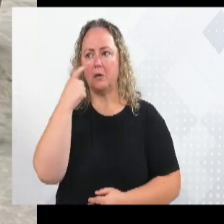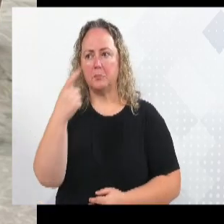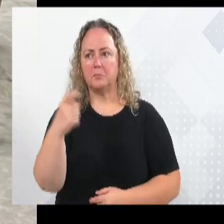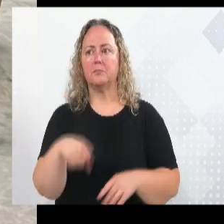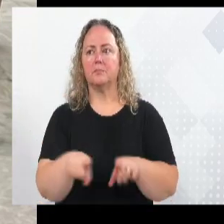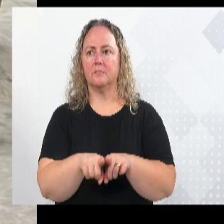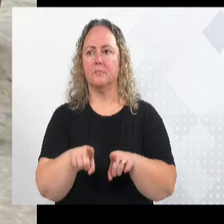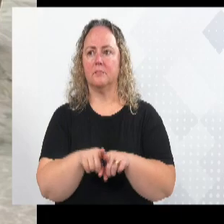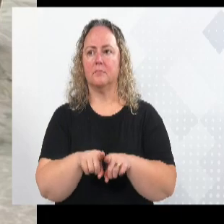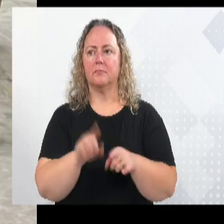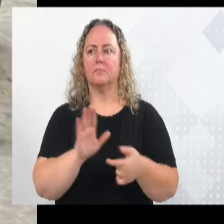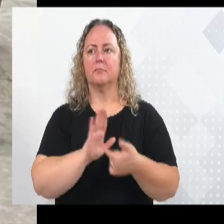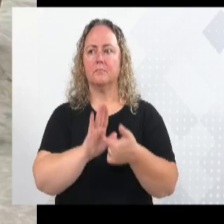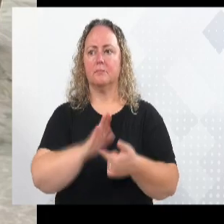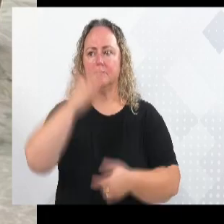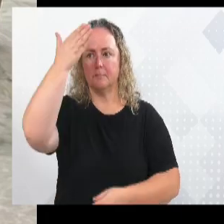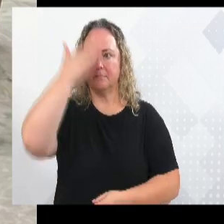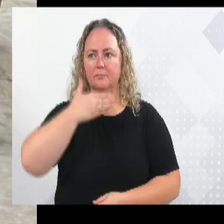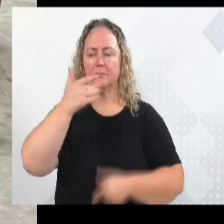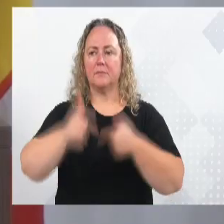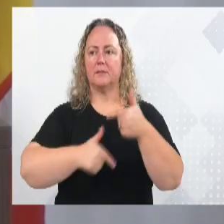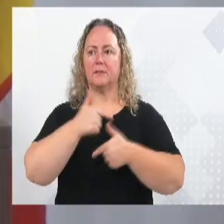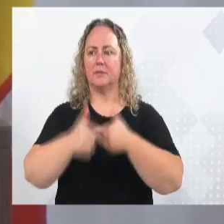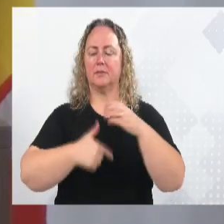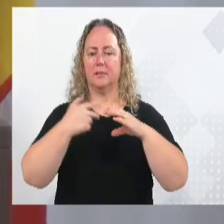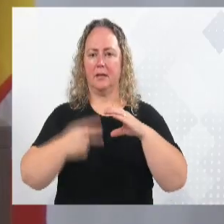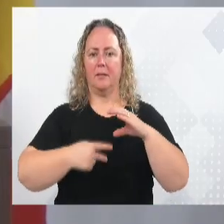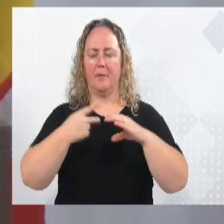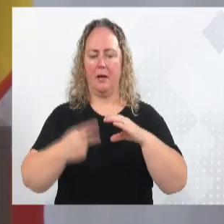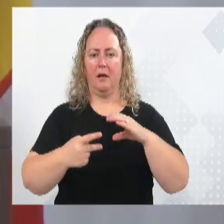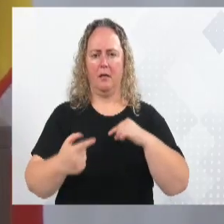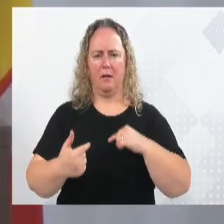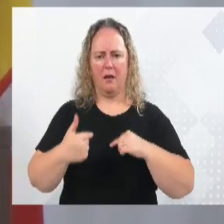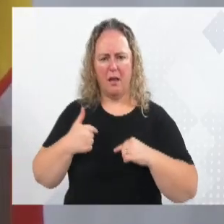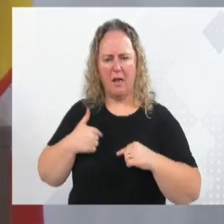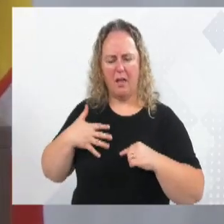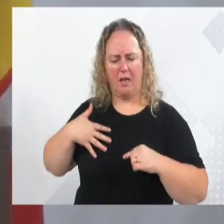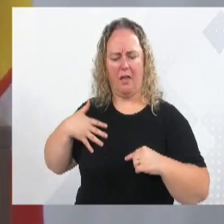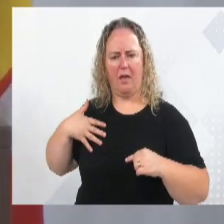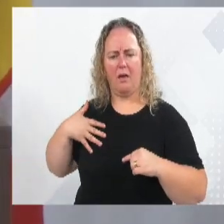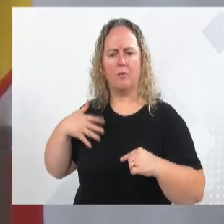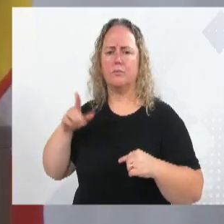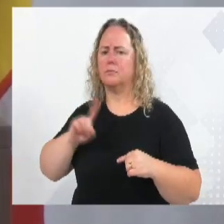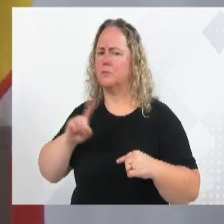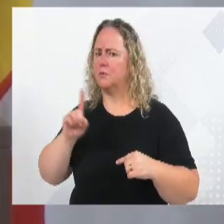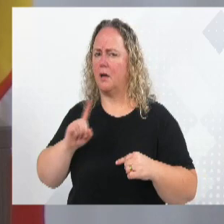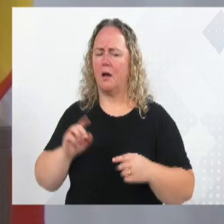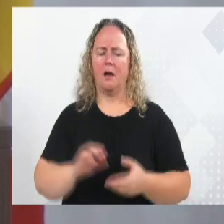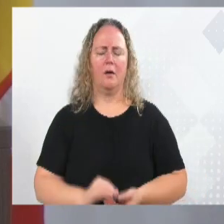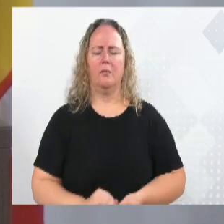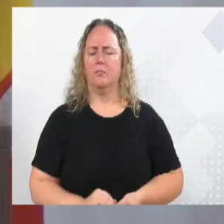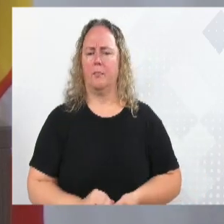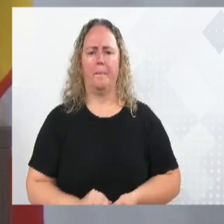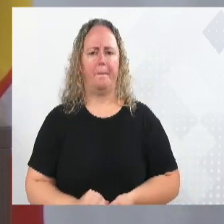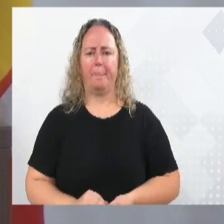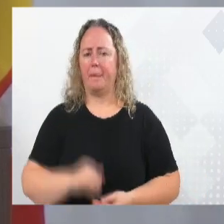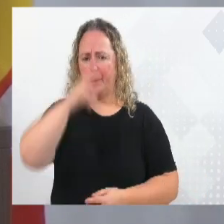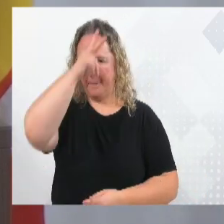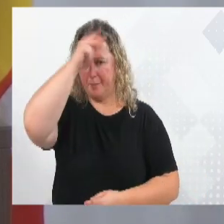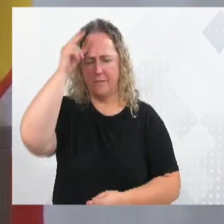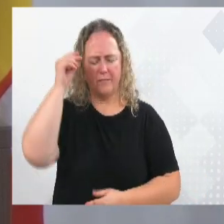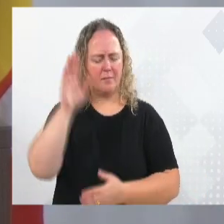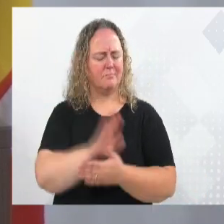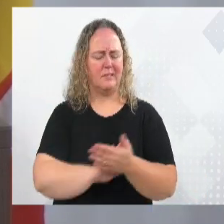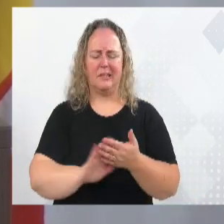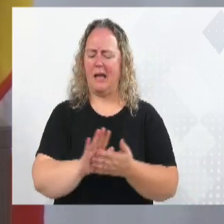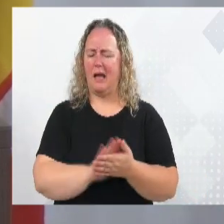o trabalho da casa Legislativa isso não é mérito meu não é mérito do do vice-presidente não é mérito do prefeito não é mérito